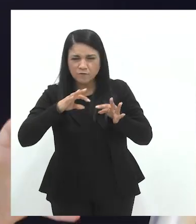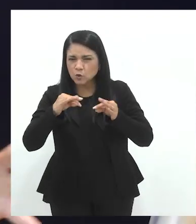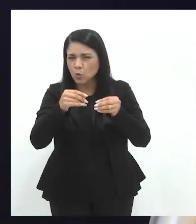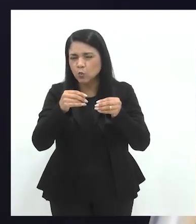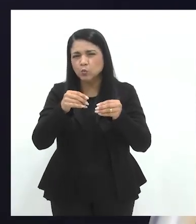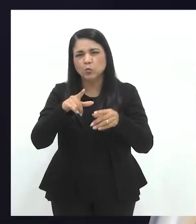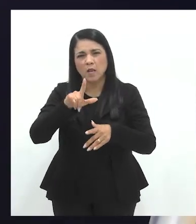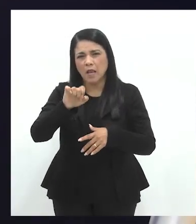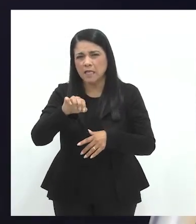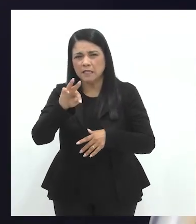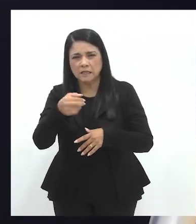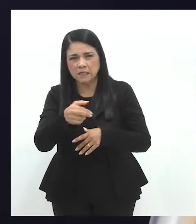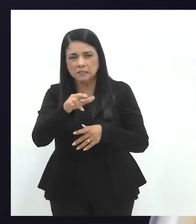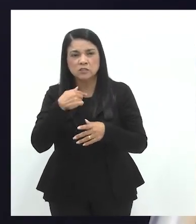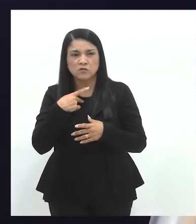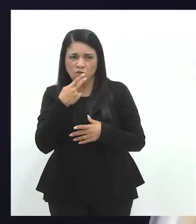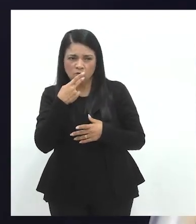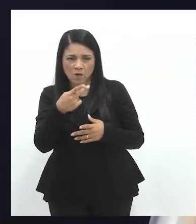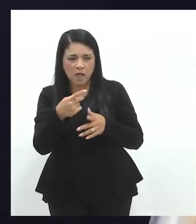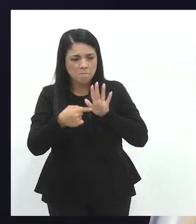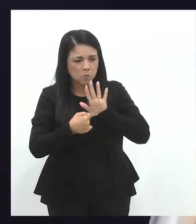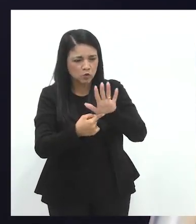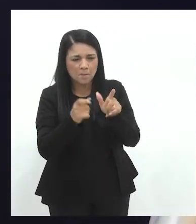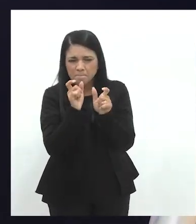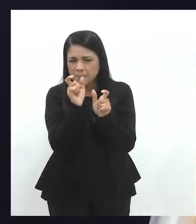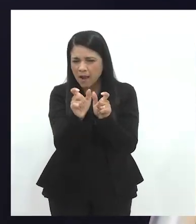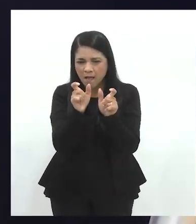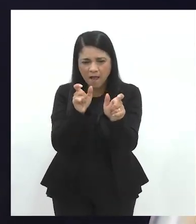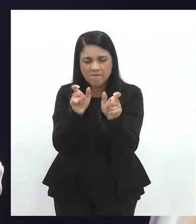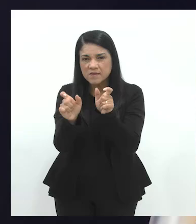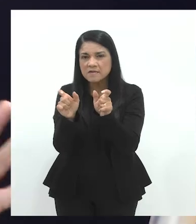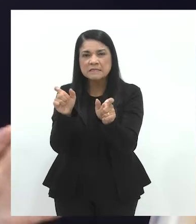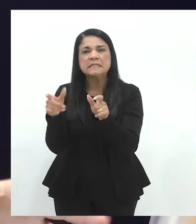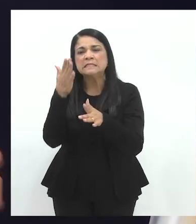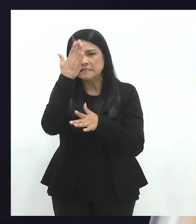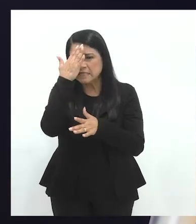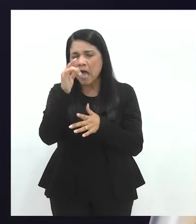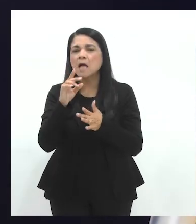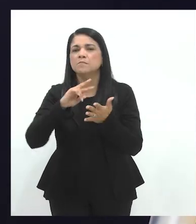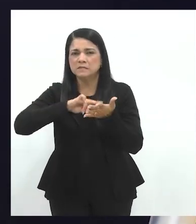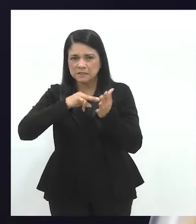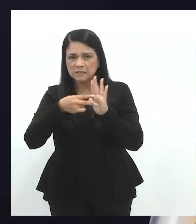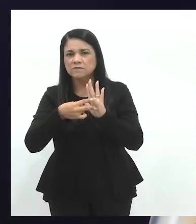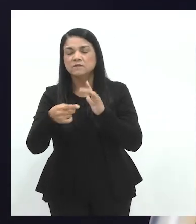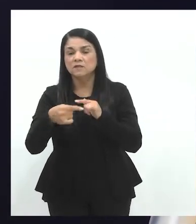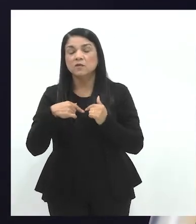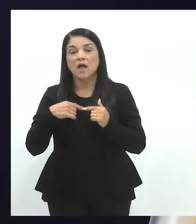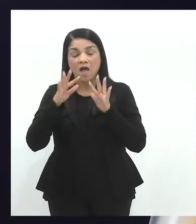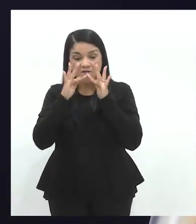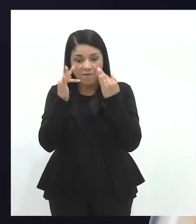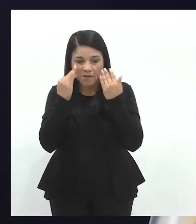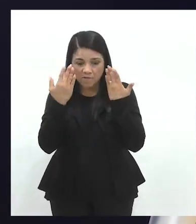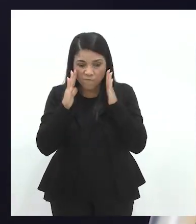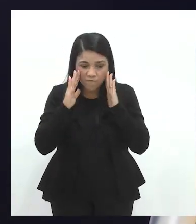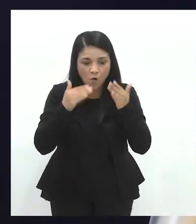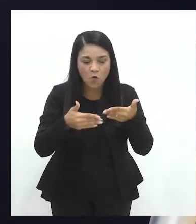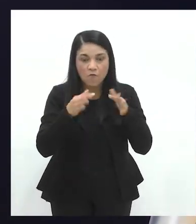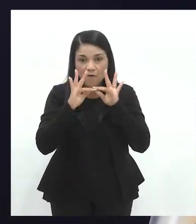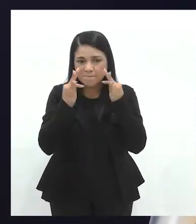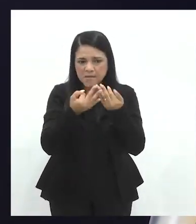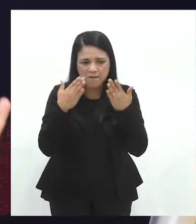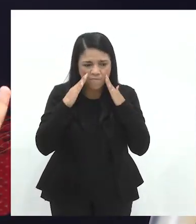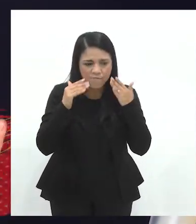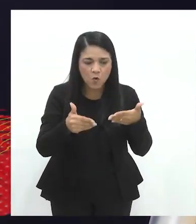escrevendo todas as letras. Se eu falar, se eu mostrar essa palavra aqui, ele sabe o que é. Então a família gosta de focar nisso, tá? Uhum.